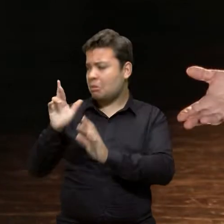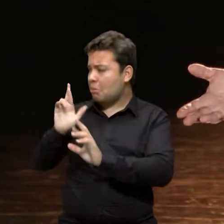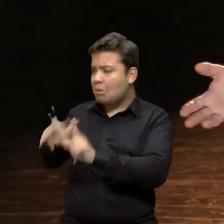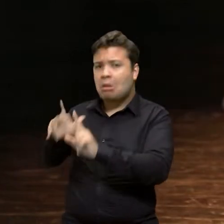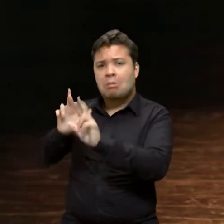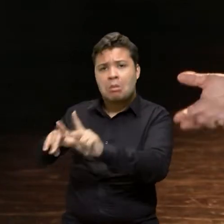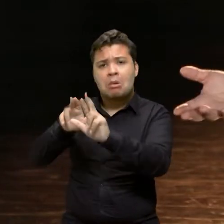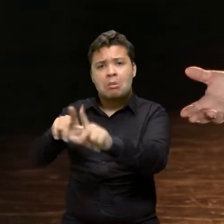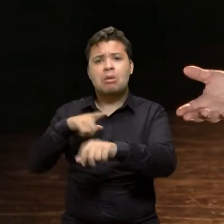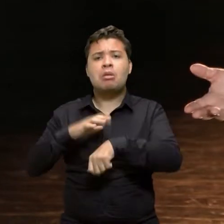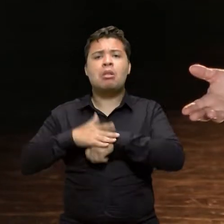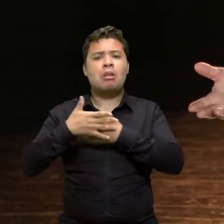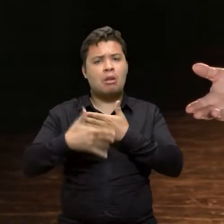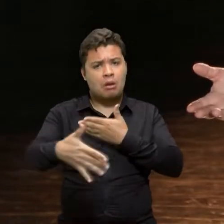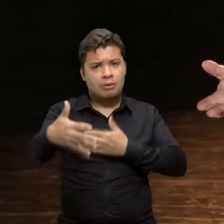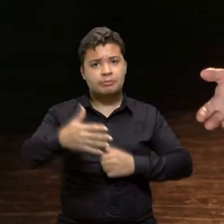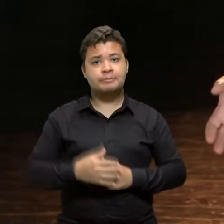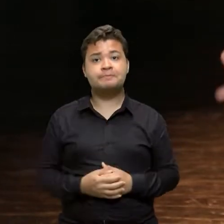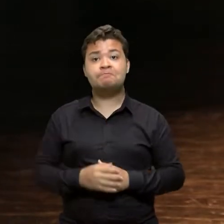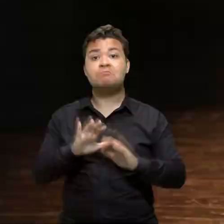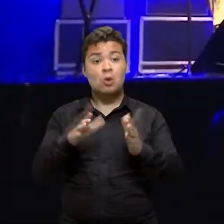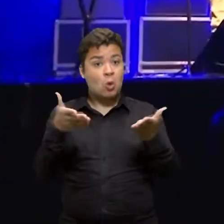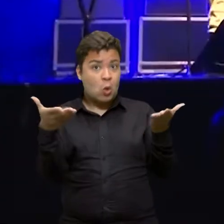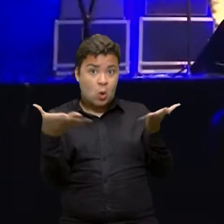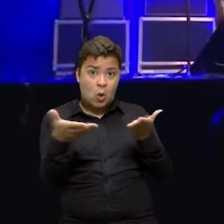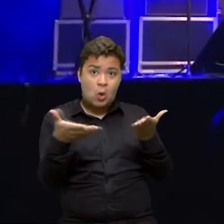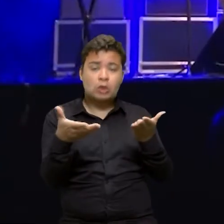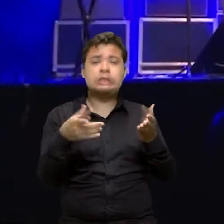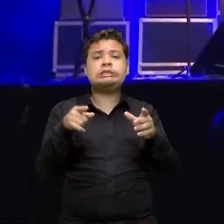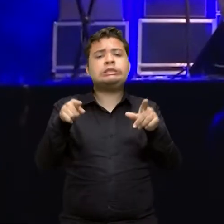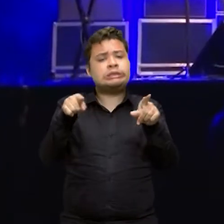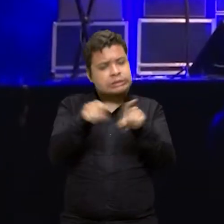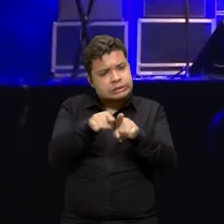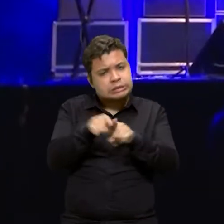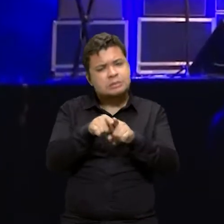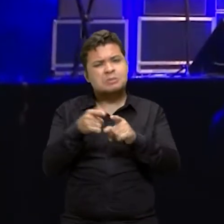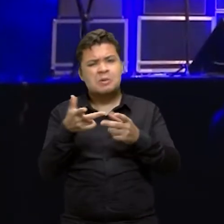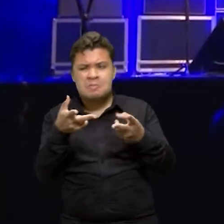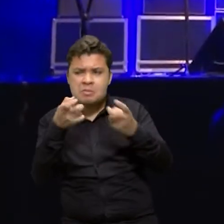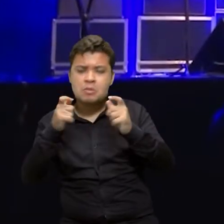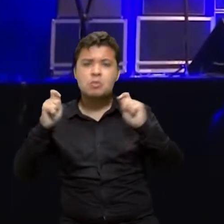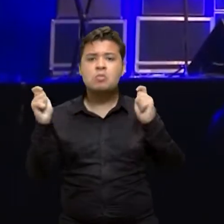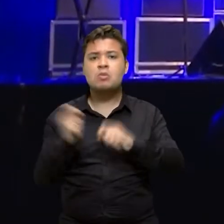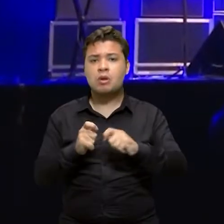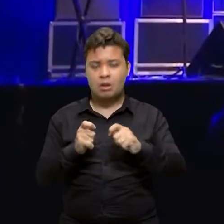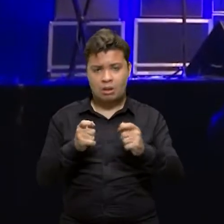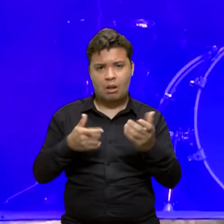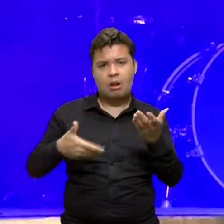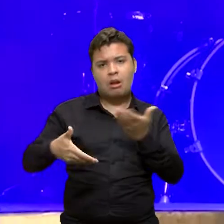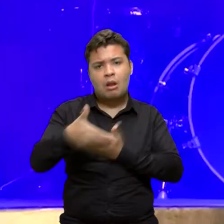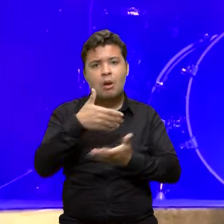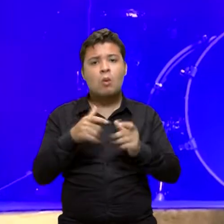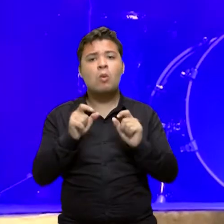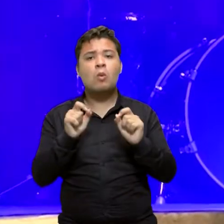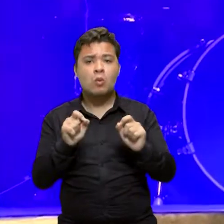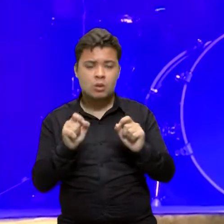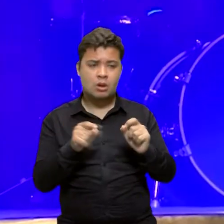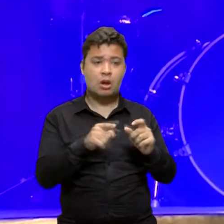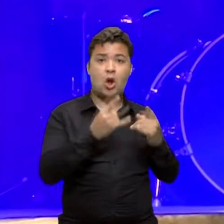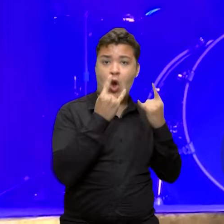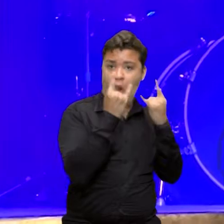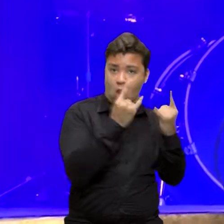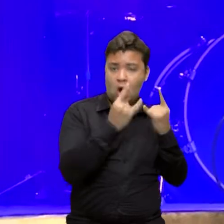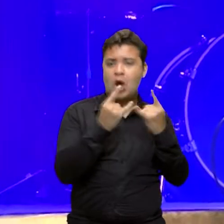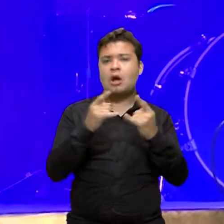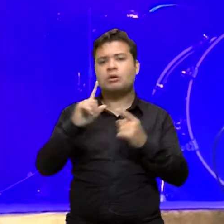gente vai seguindo ao longo do tempo. Hoje em dia também a gente consegue relacionar, né, o rock com essa